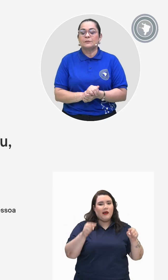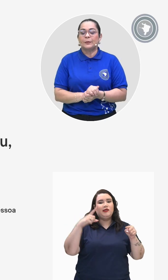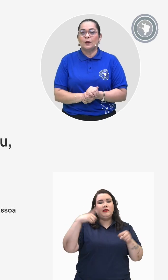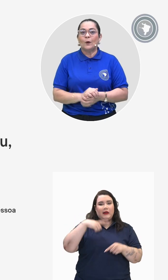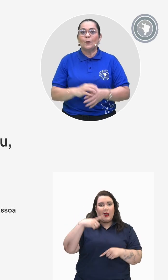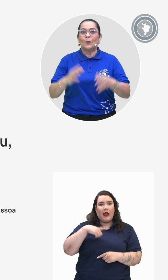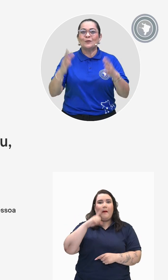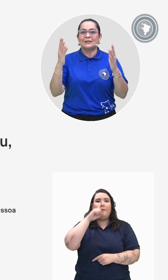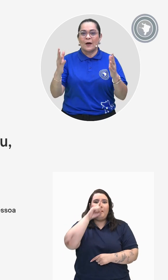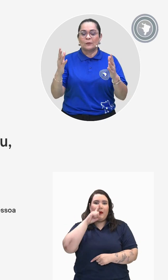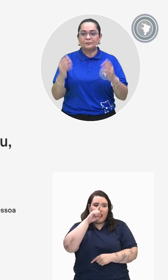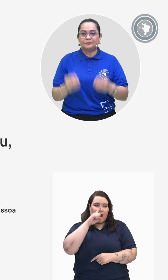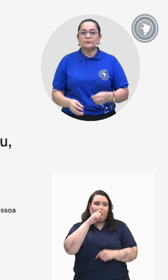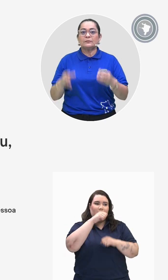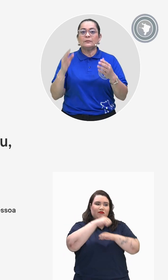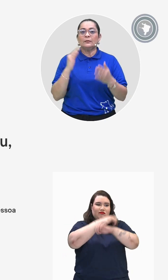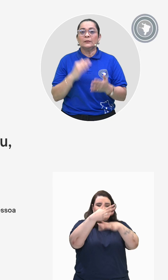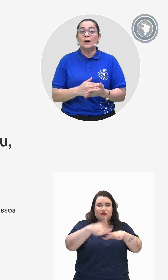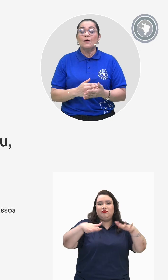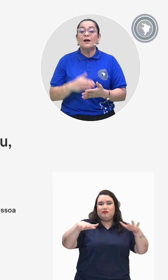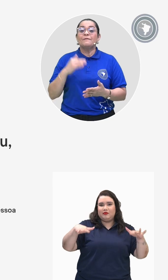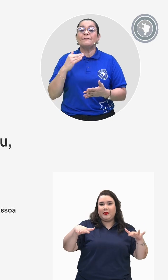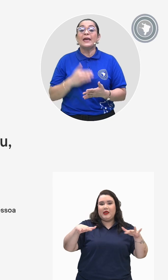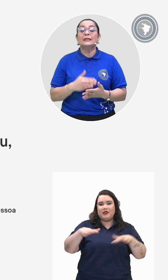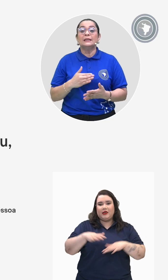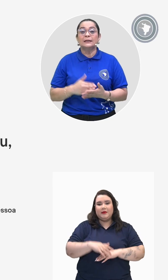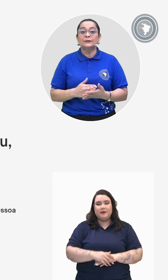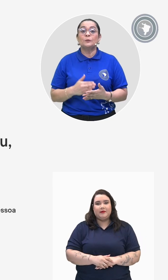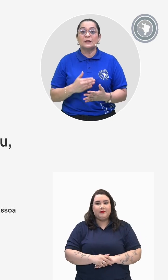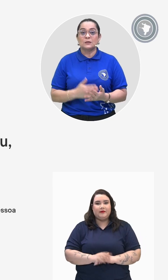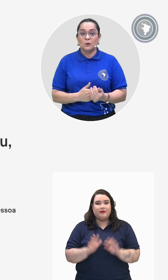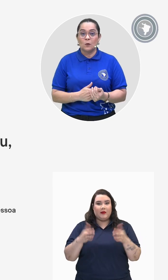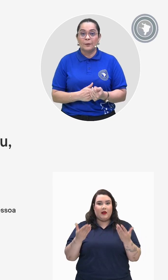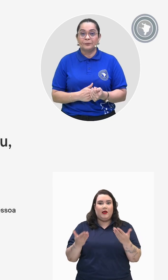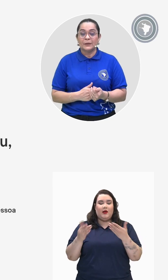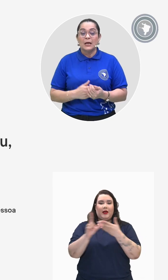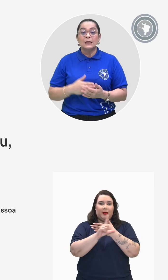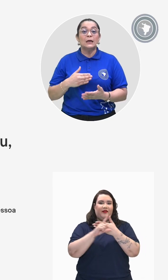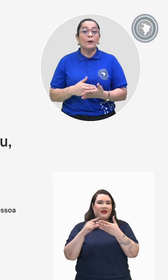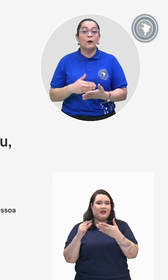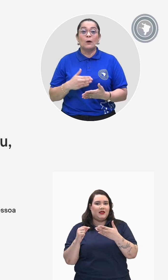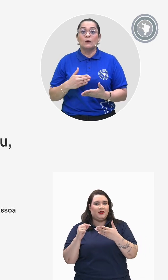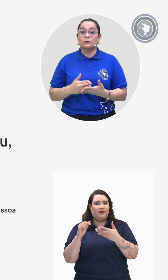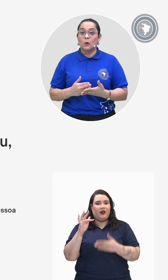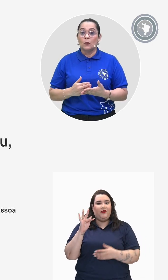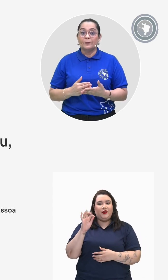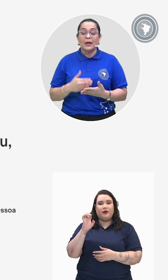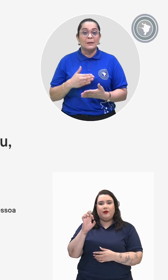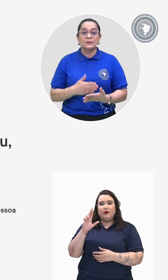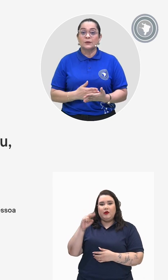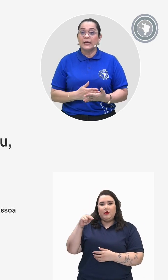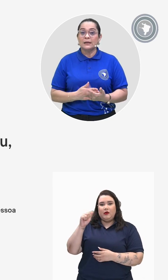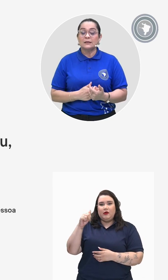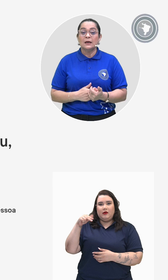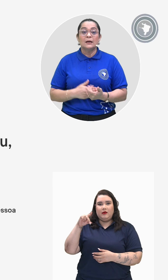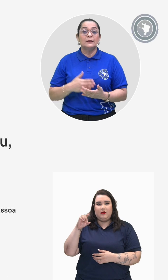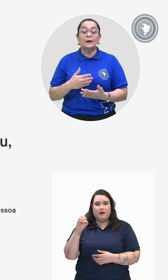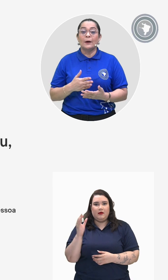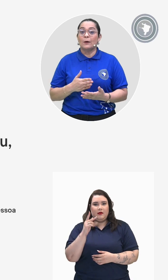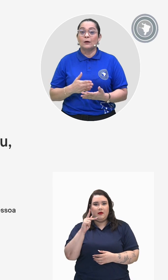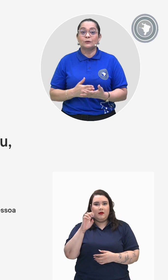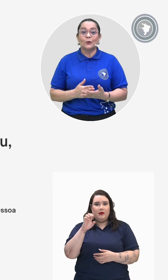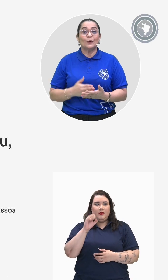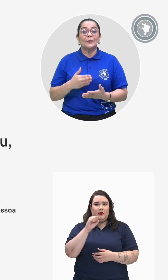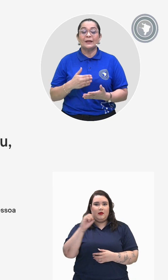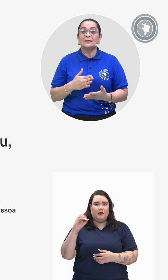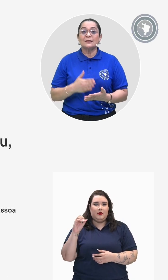que espelhou o céu. Então, Fernando Pessoa não é um autor amazonense, não